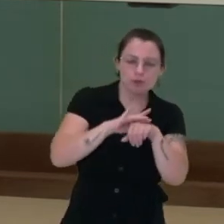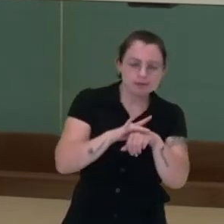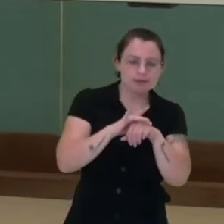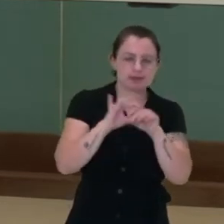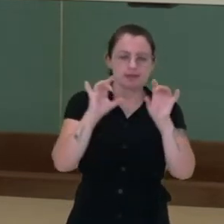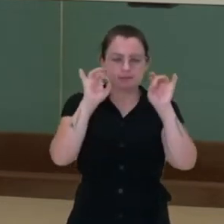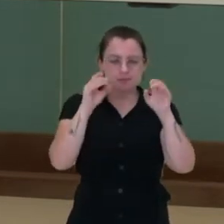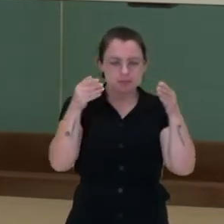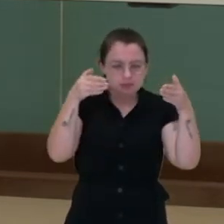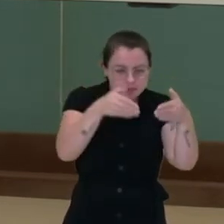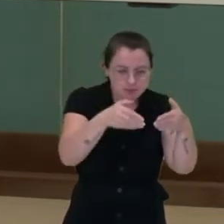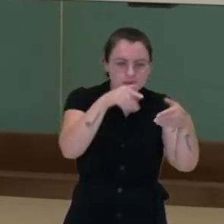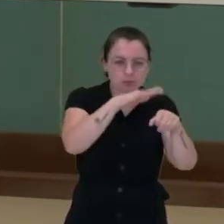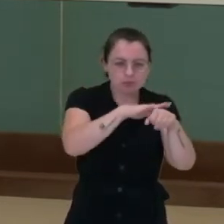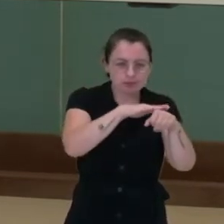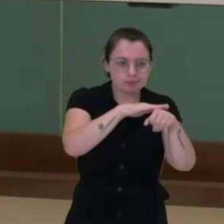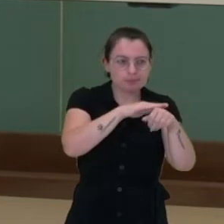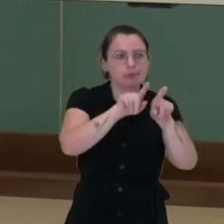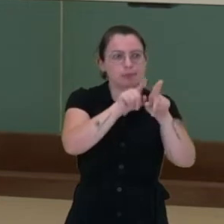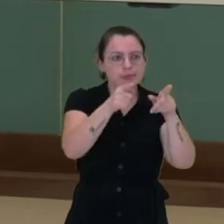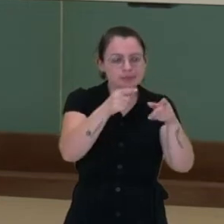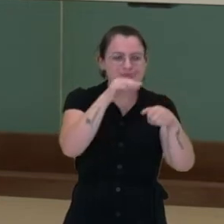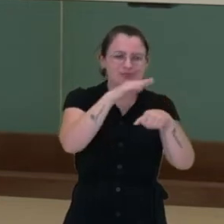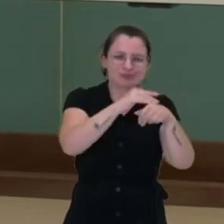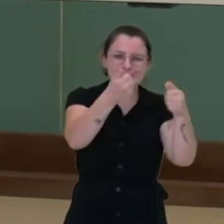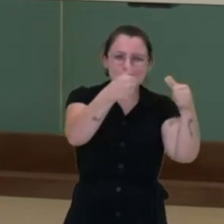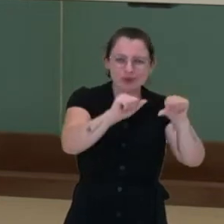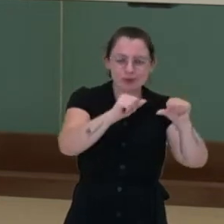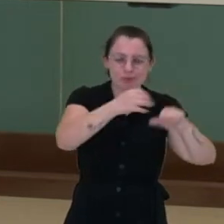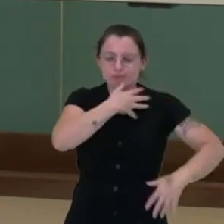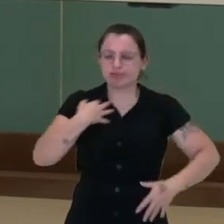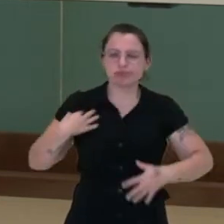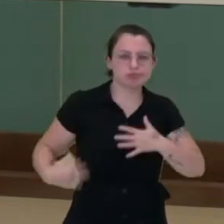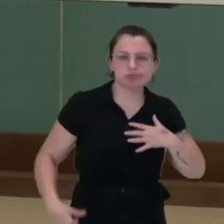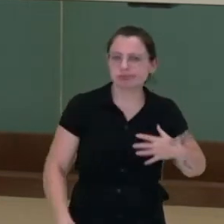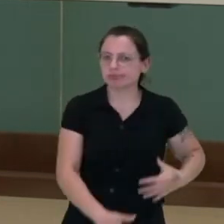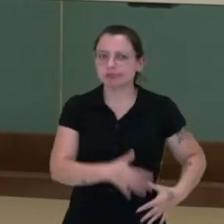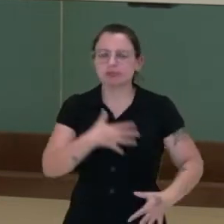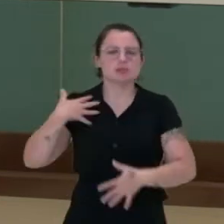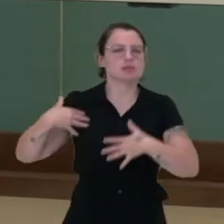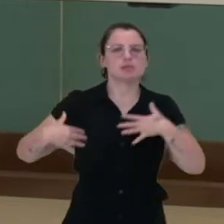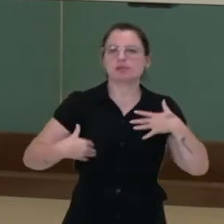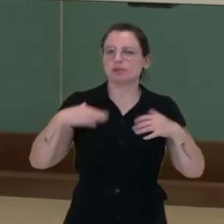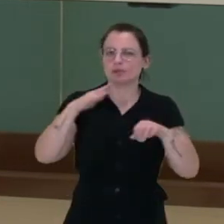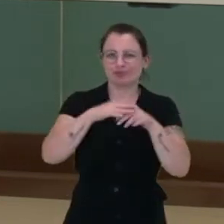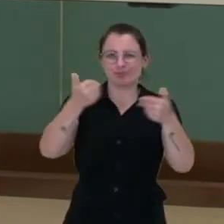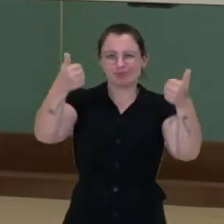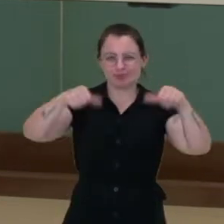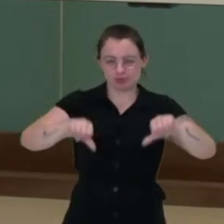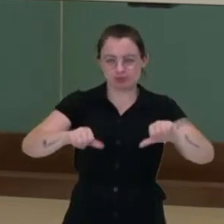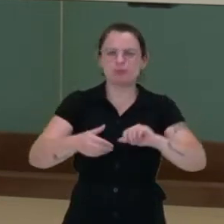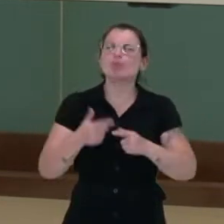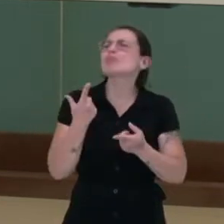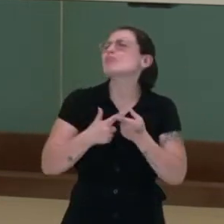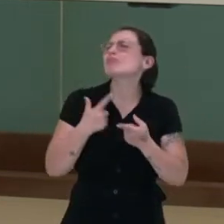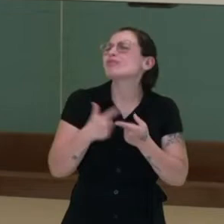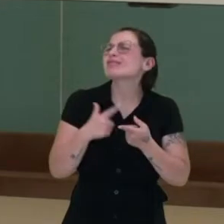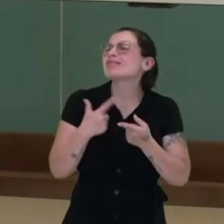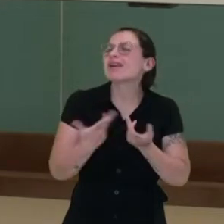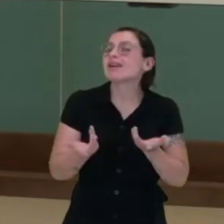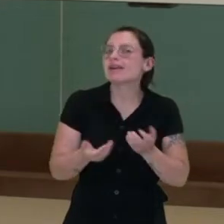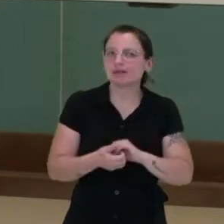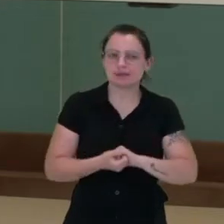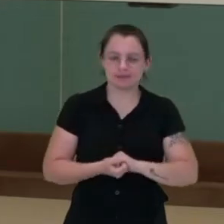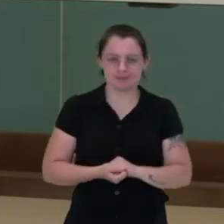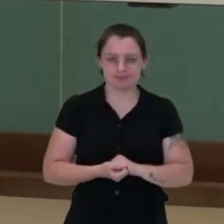doença e ela teve uma infecção generalizada e a situação dela piorou. Por que isso não é raro?